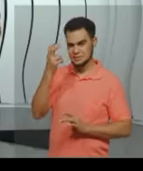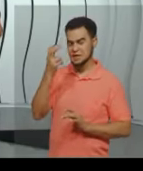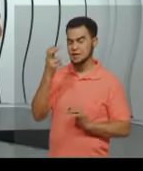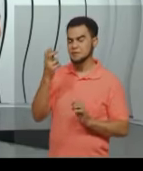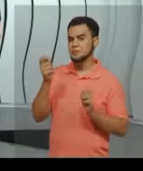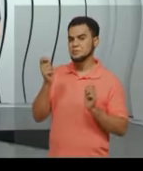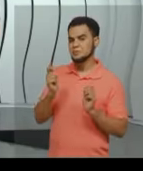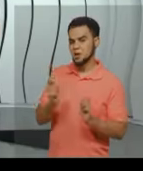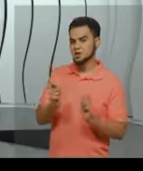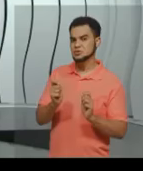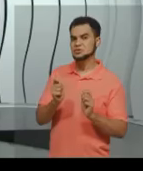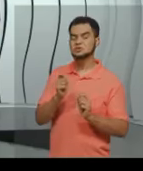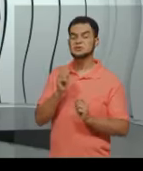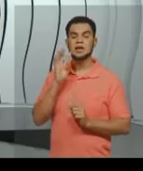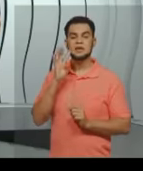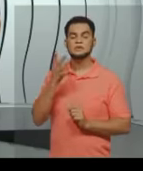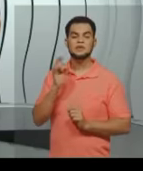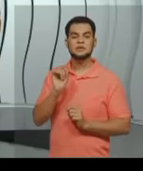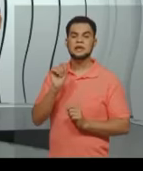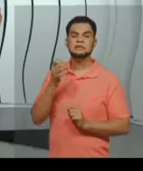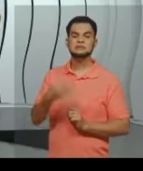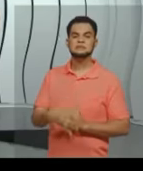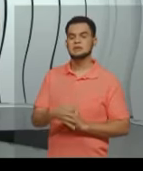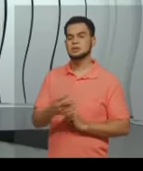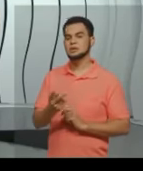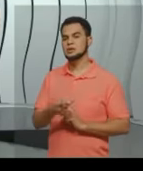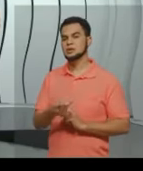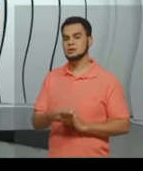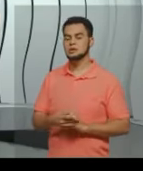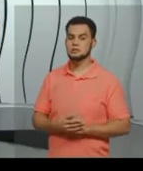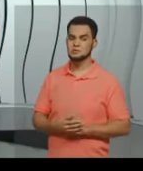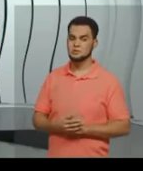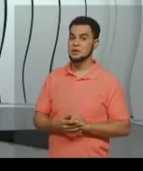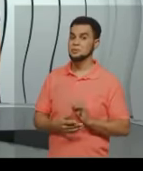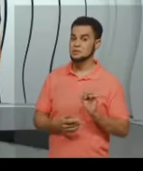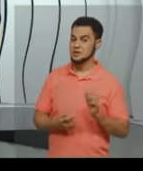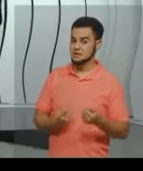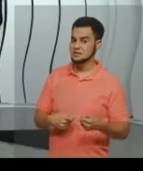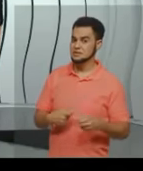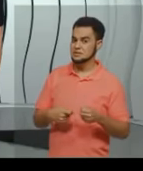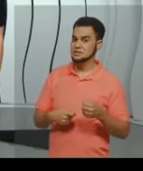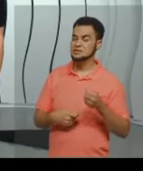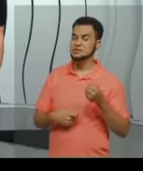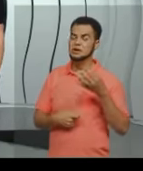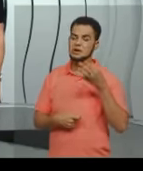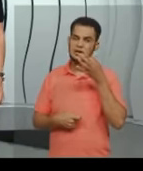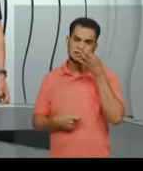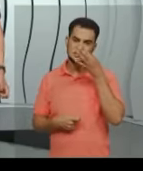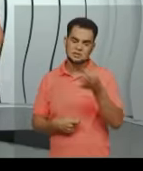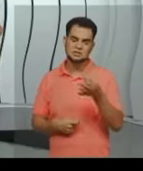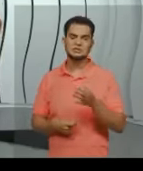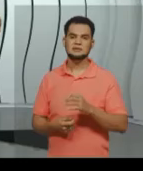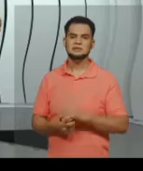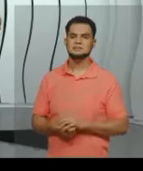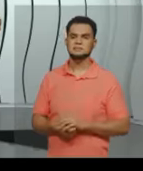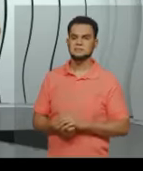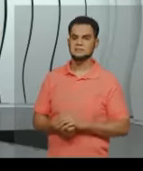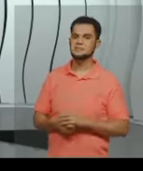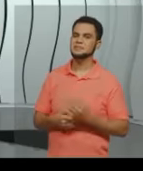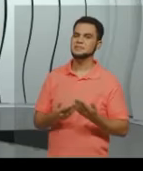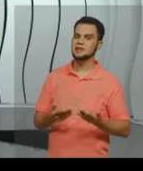decidir o que está certo para você. Just listen. É só escutar. to the voice that speaks inside. Então é